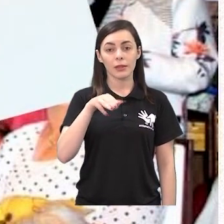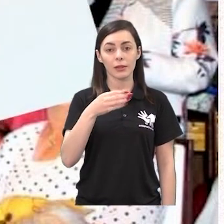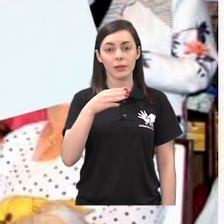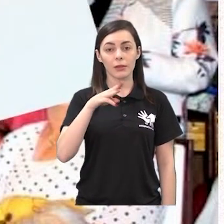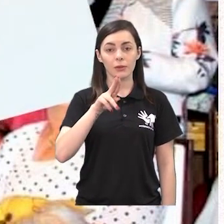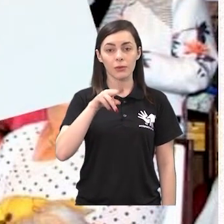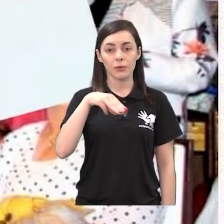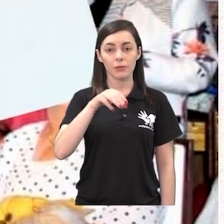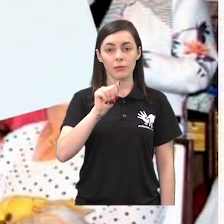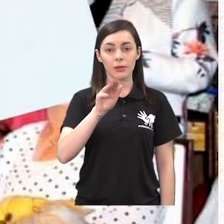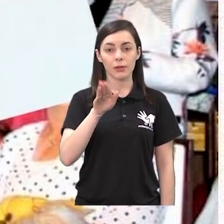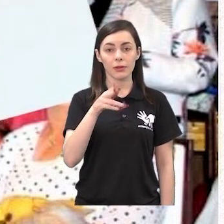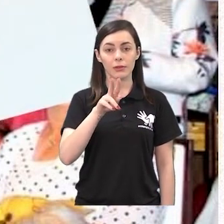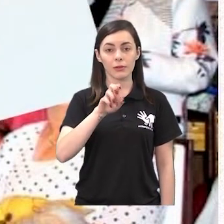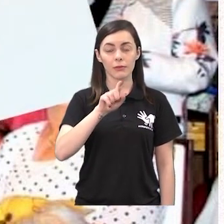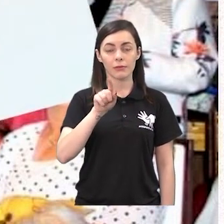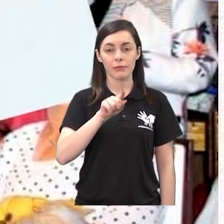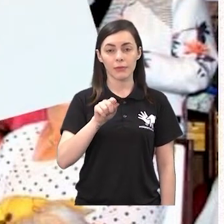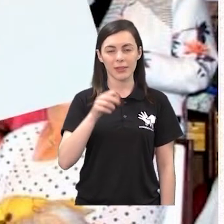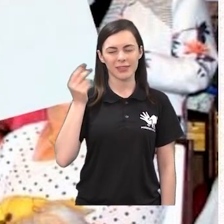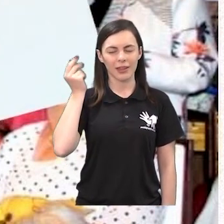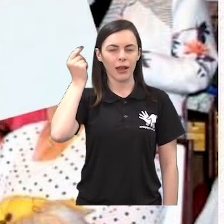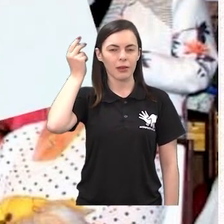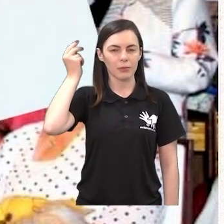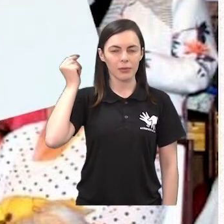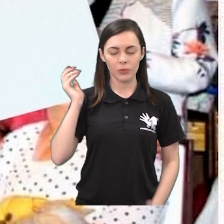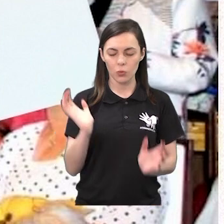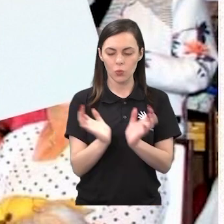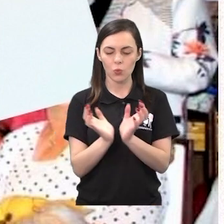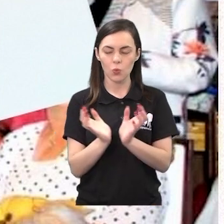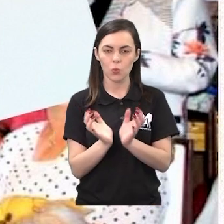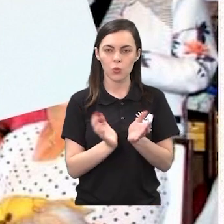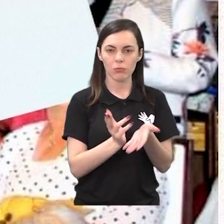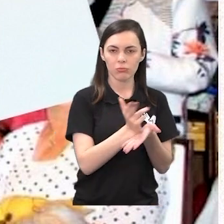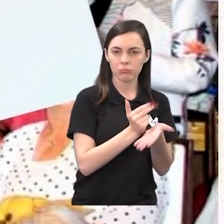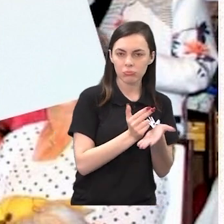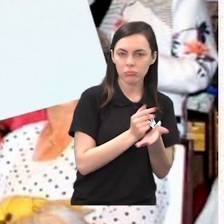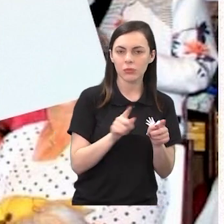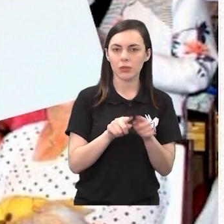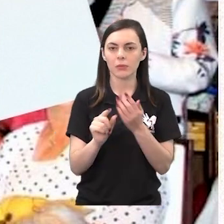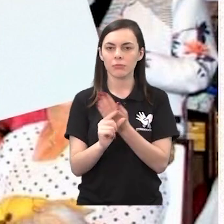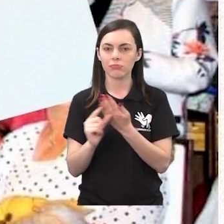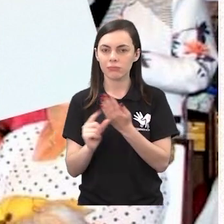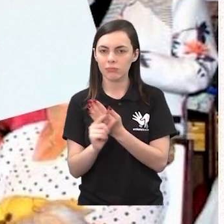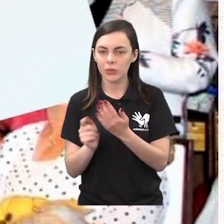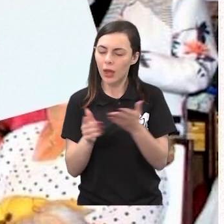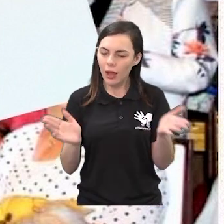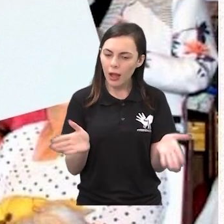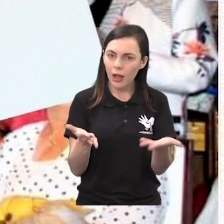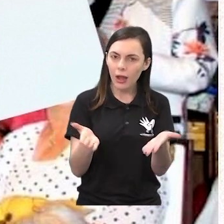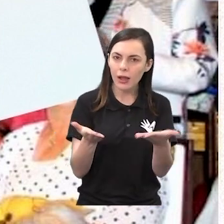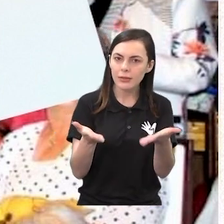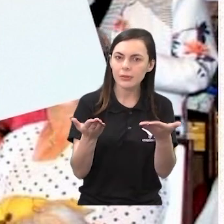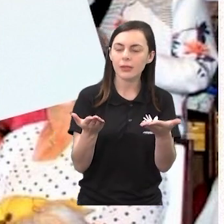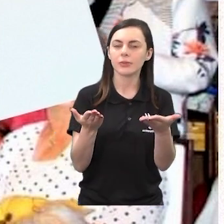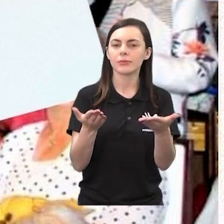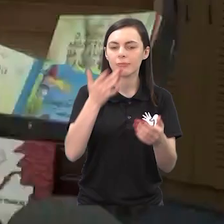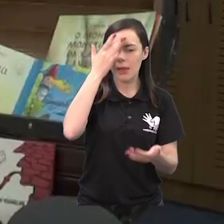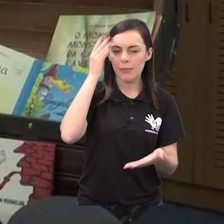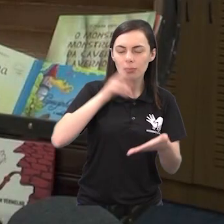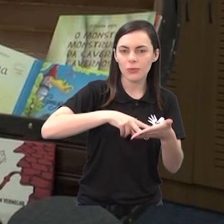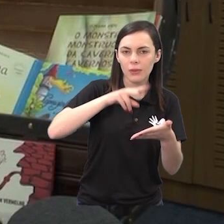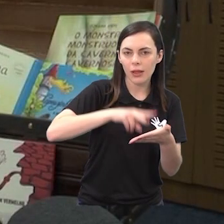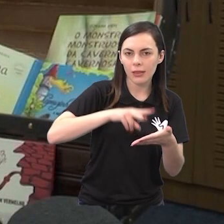Coletivo Era Uma Vez, que é um grupo muito interessante de autores e ilustradores que ajudam a formar leitores, porque eles aproximam